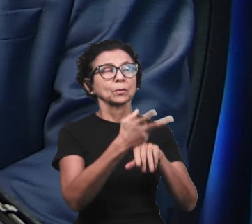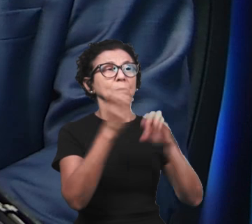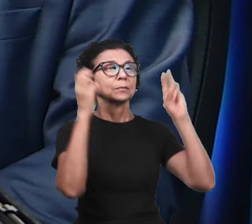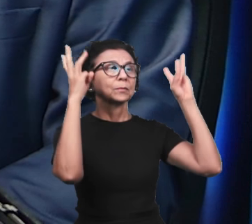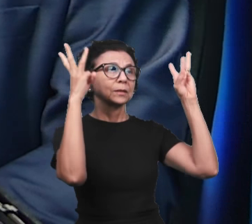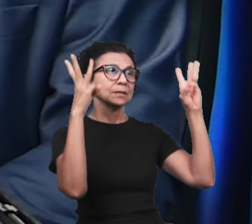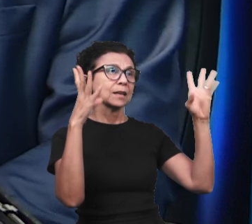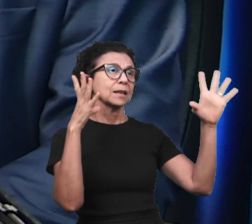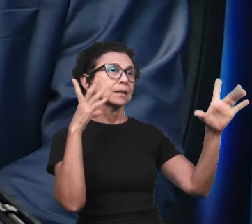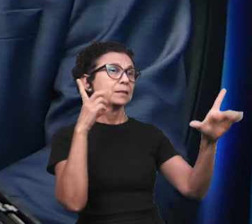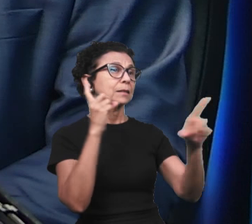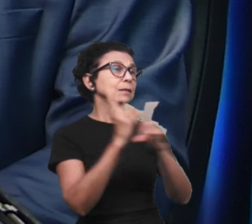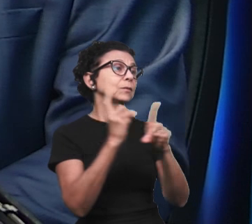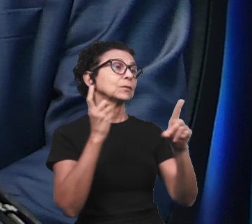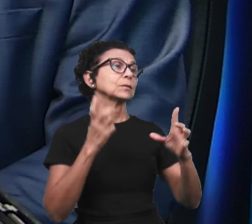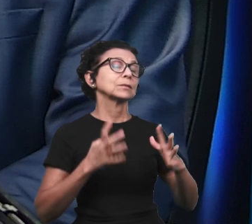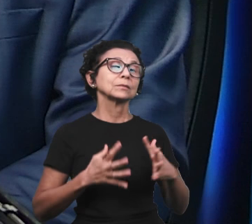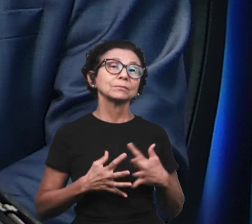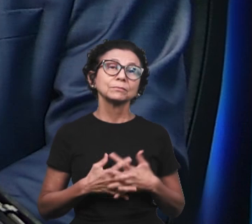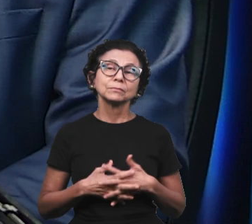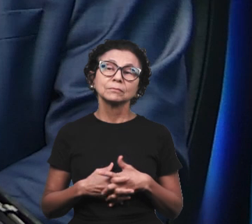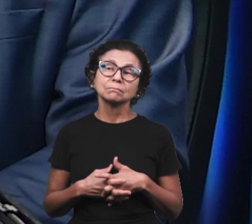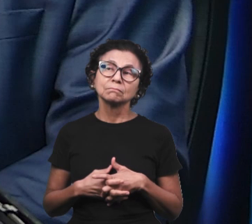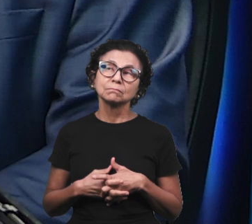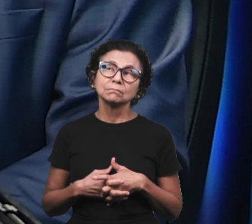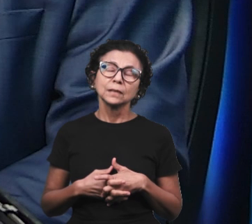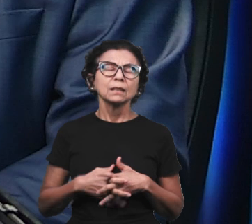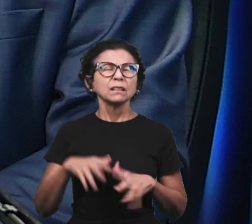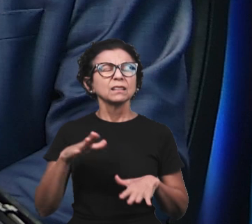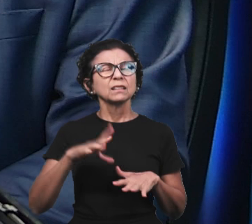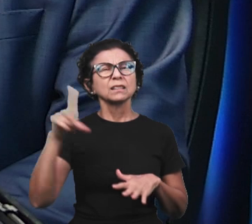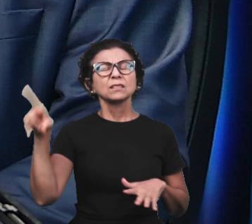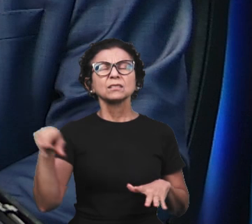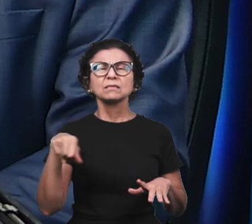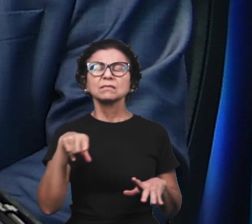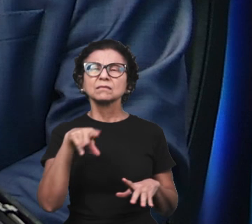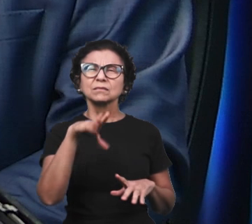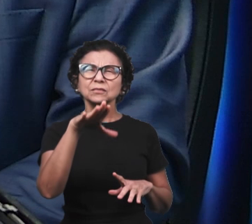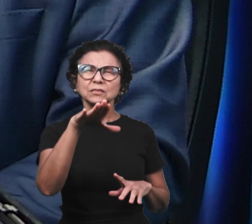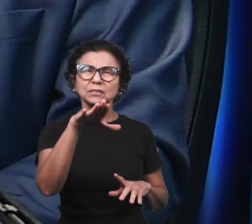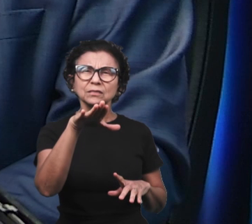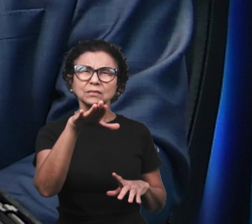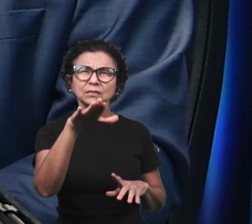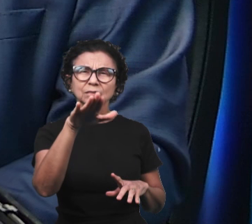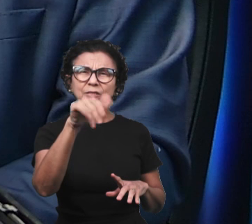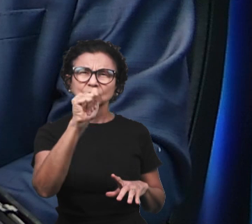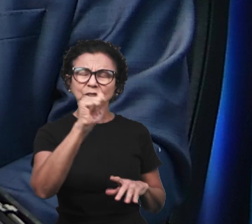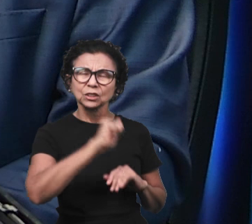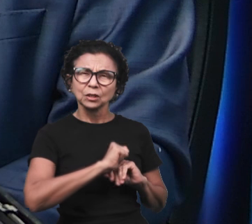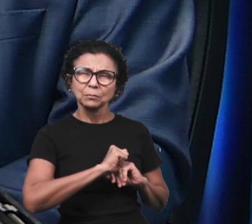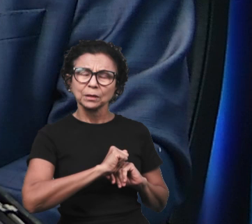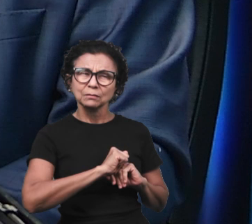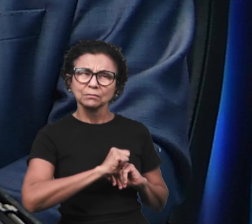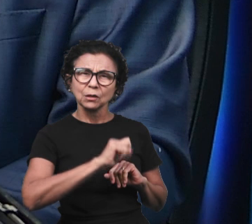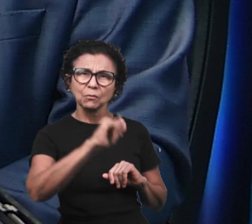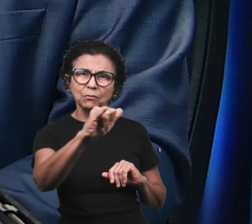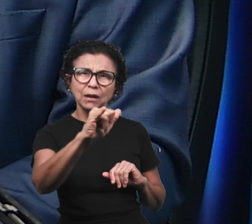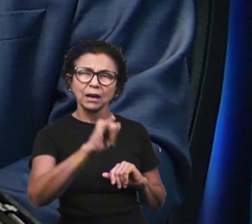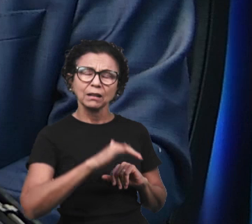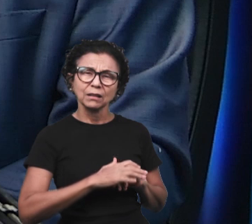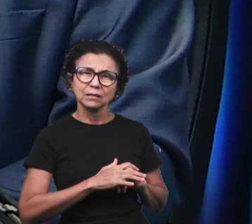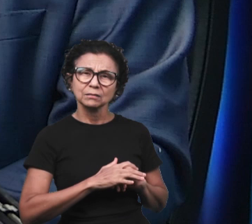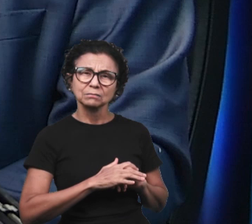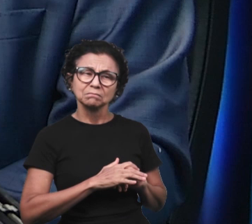homem, mas muitos ouvem, mas não aceitam, né? Ou não querem.